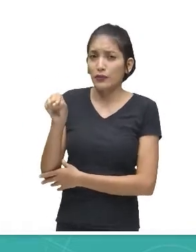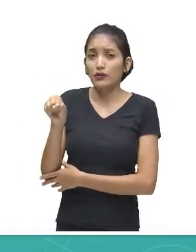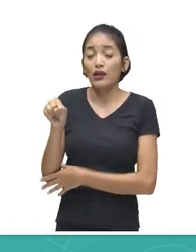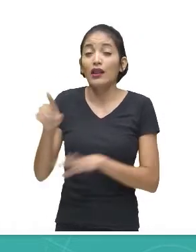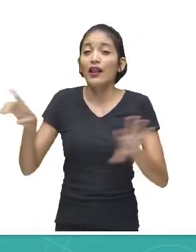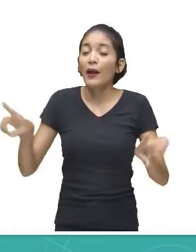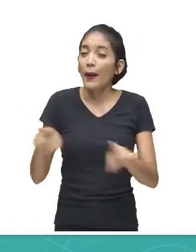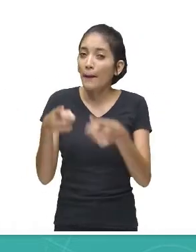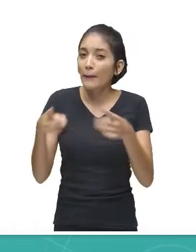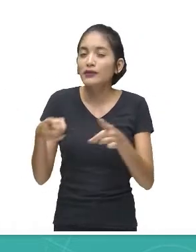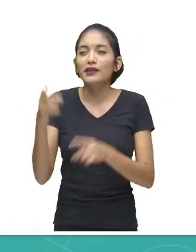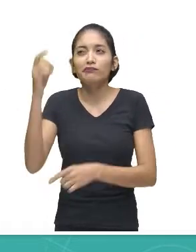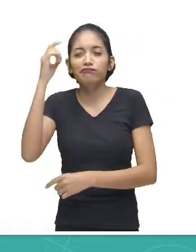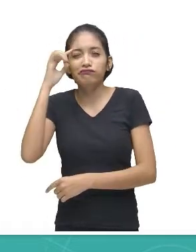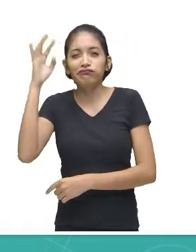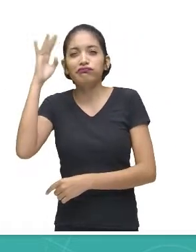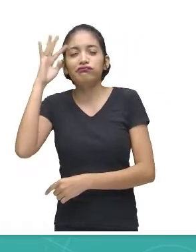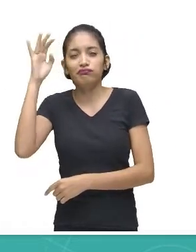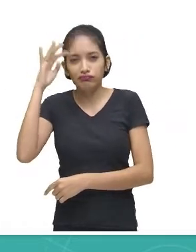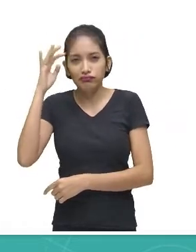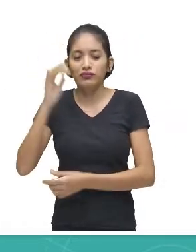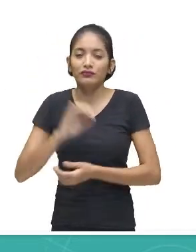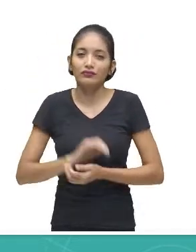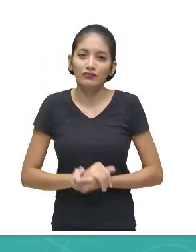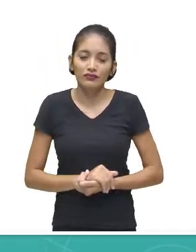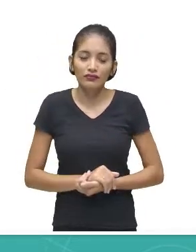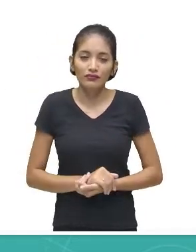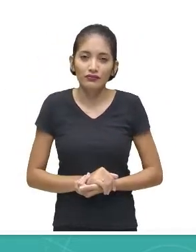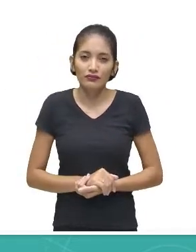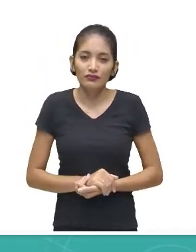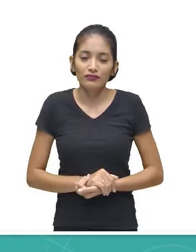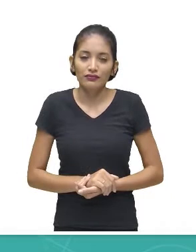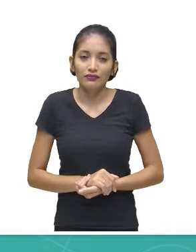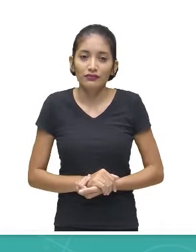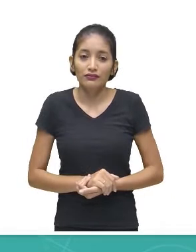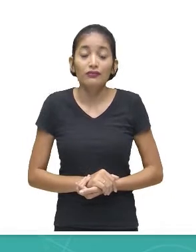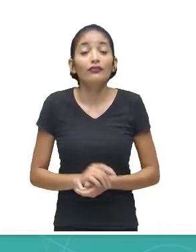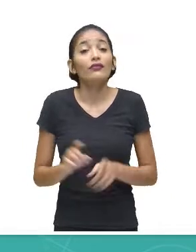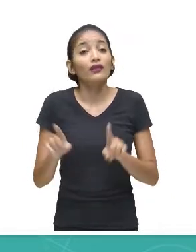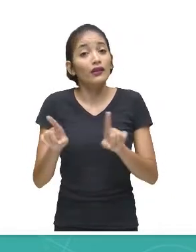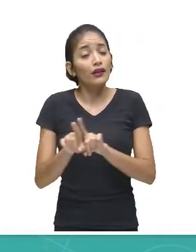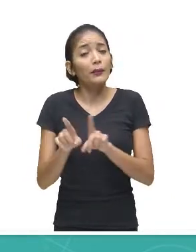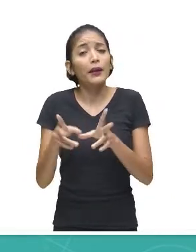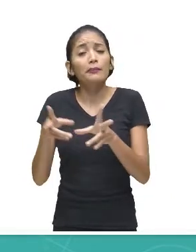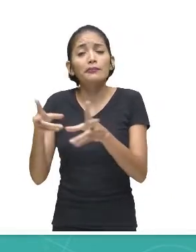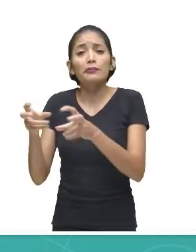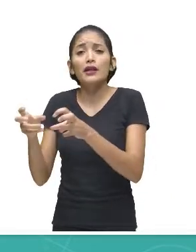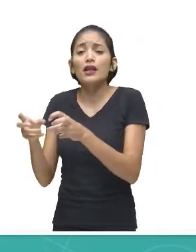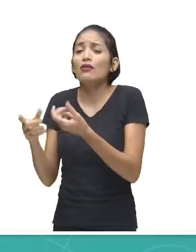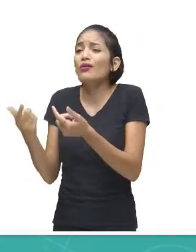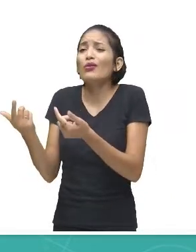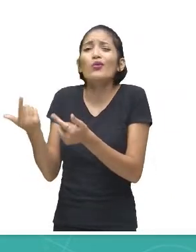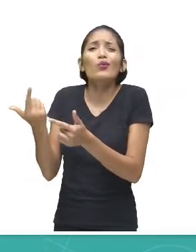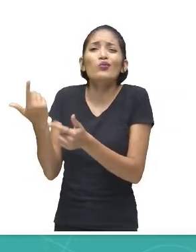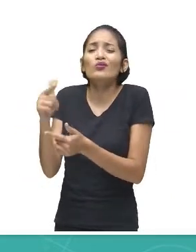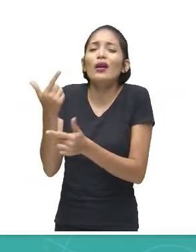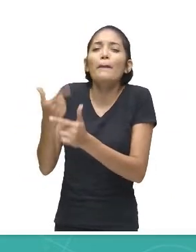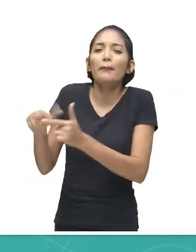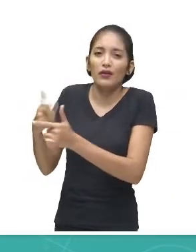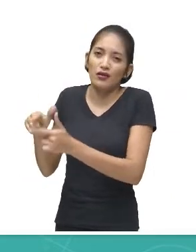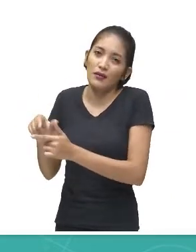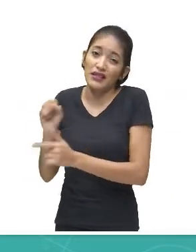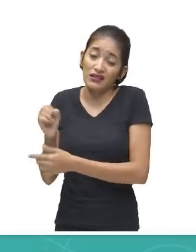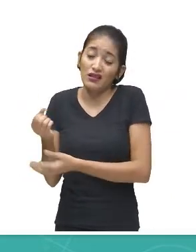música, fazendo essa imaginação, né? E aí, a gente percebe que não há um prejuízo se a gente não